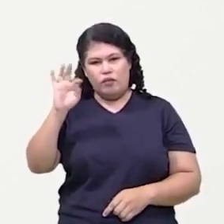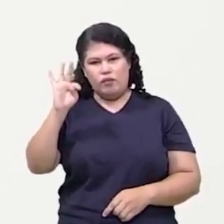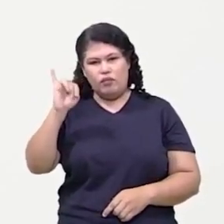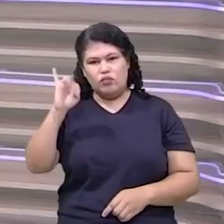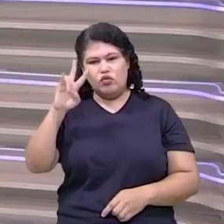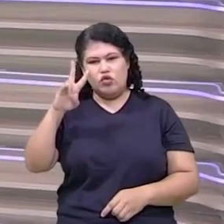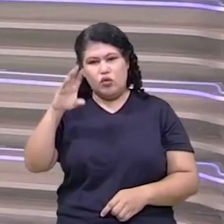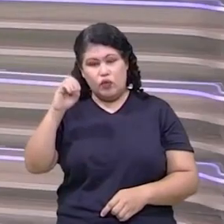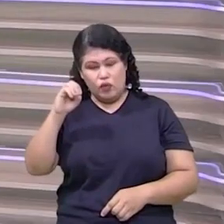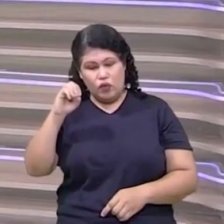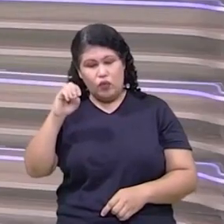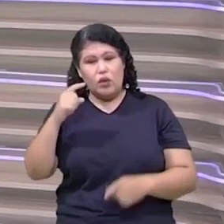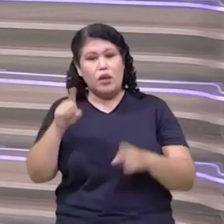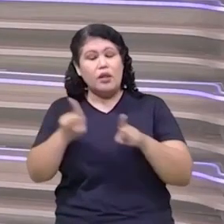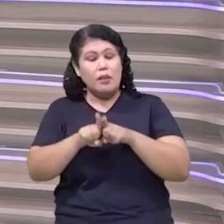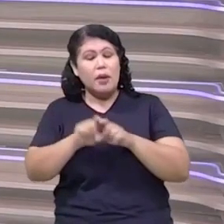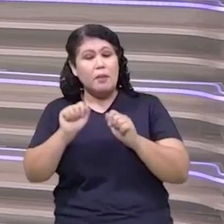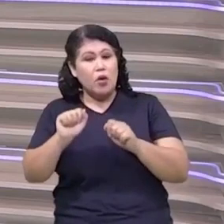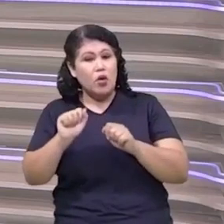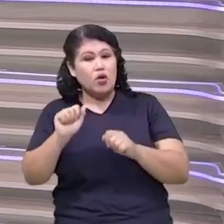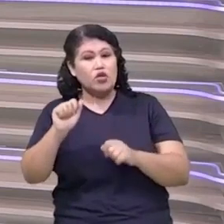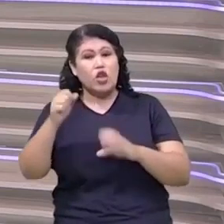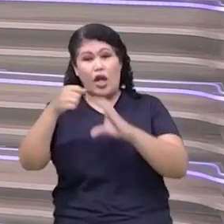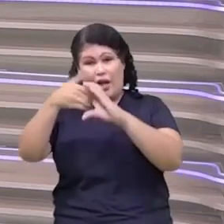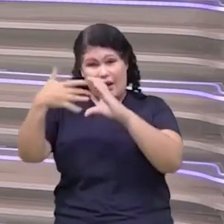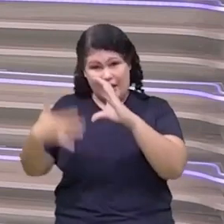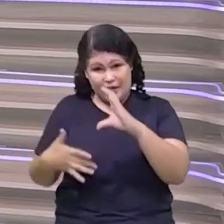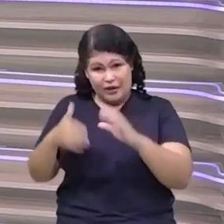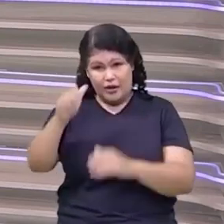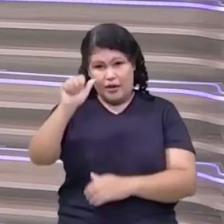do aposto. E assim como para demarcar